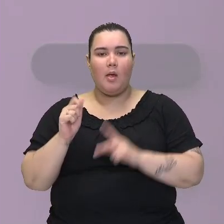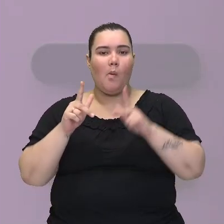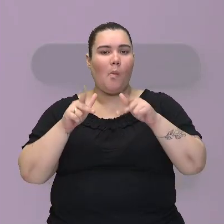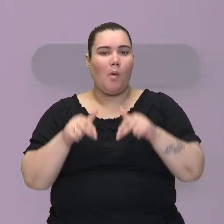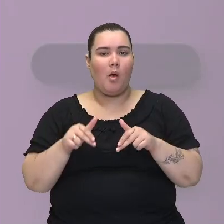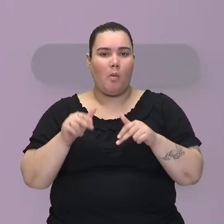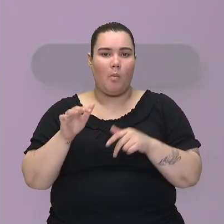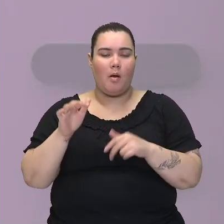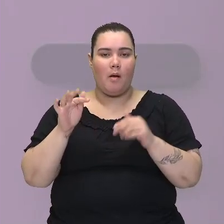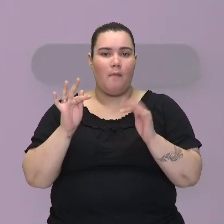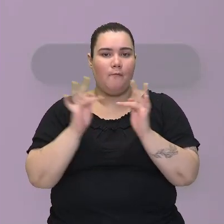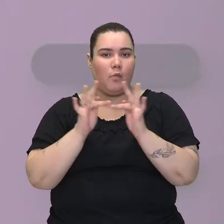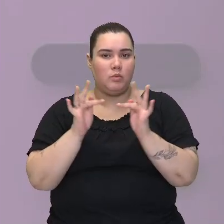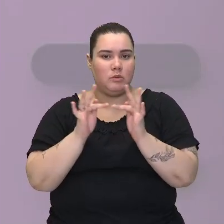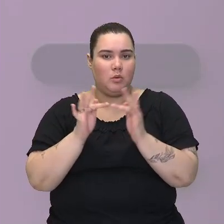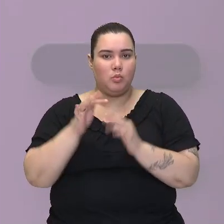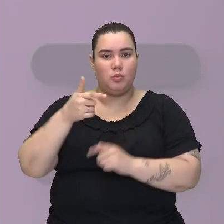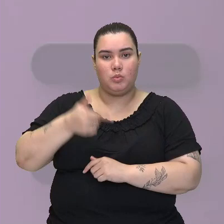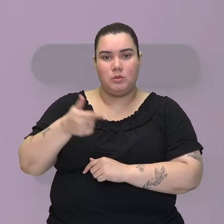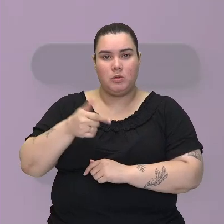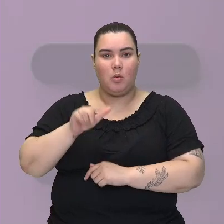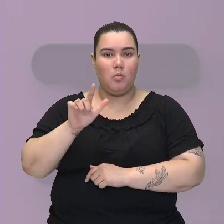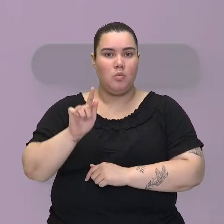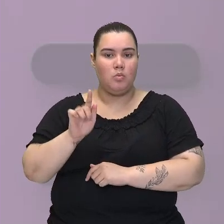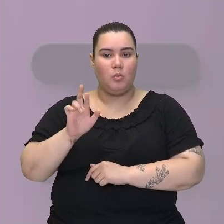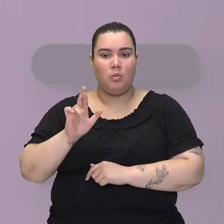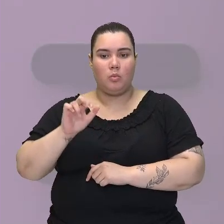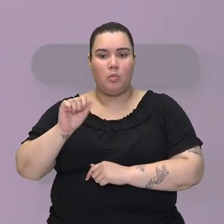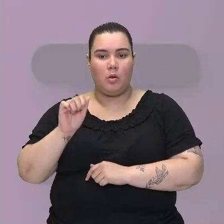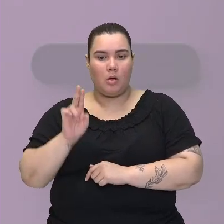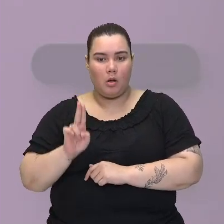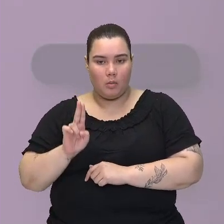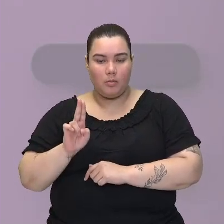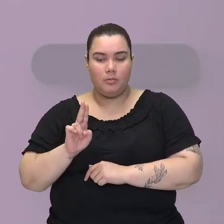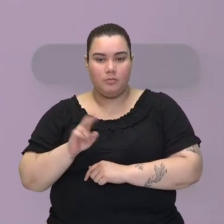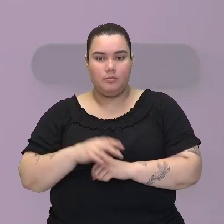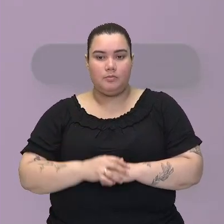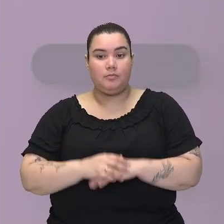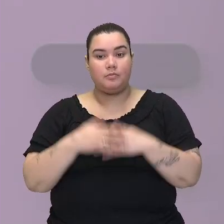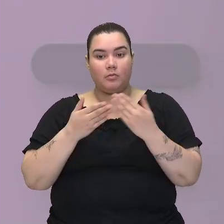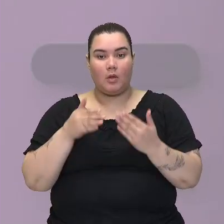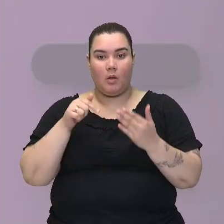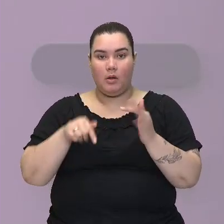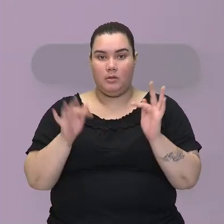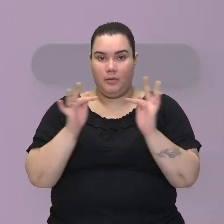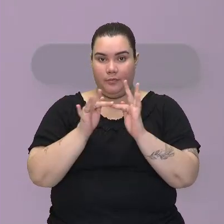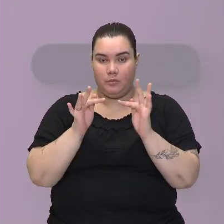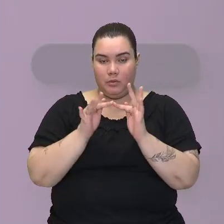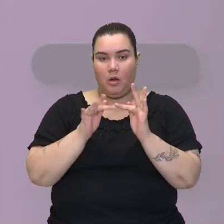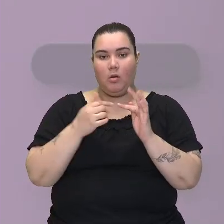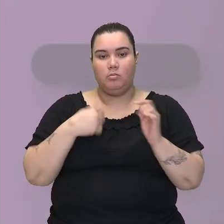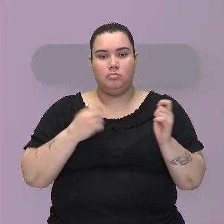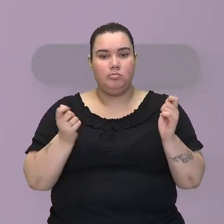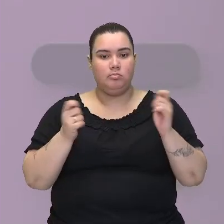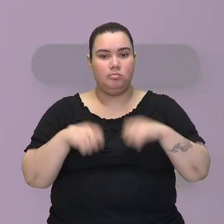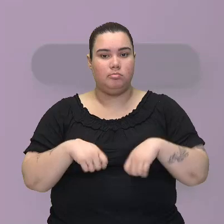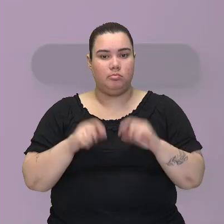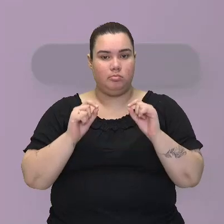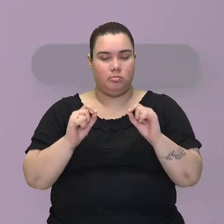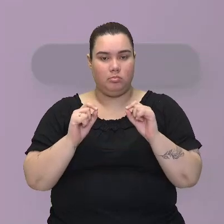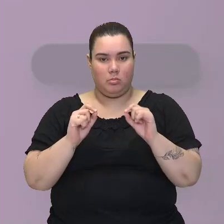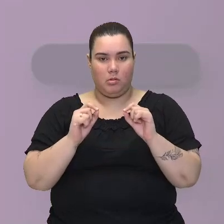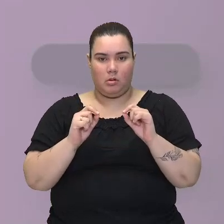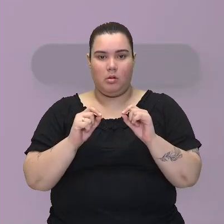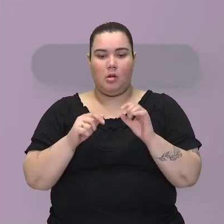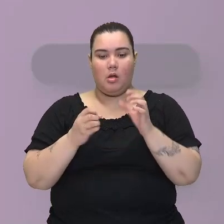coisa, tá? E a partir de uma função quadrática, eu consigo construir